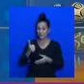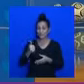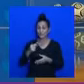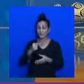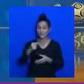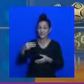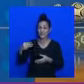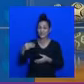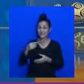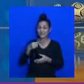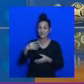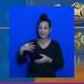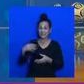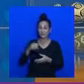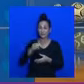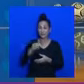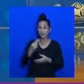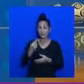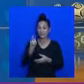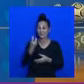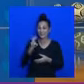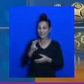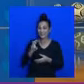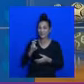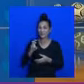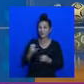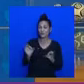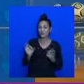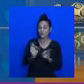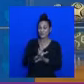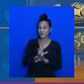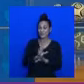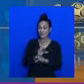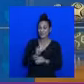14 ou 15 números. Falta pouco, boa sorte.